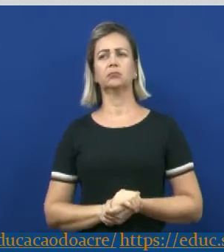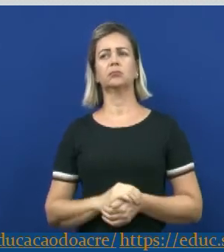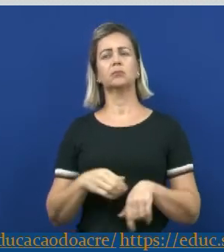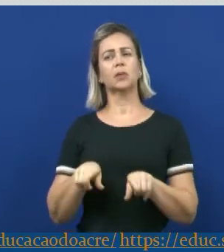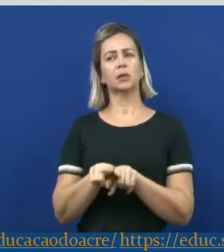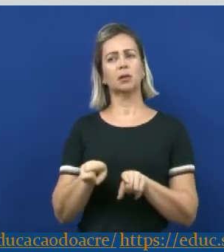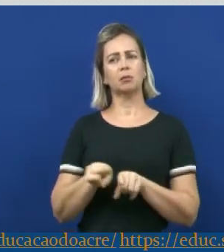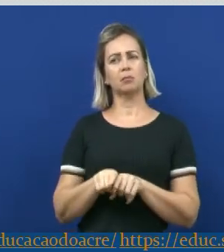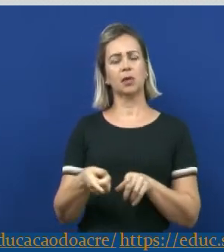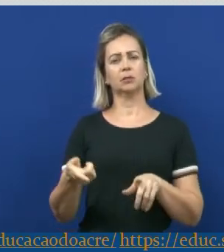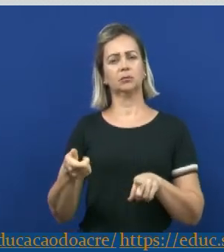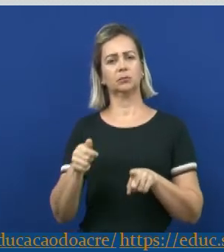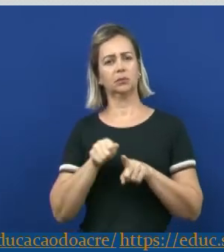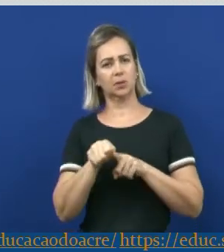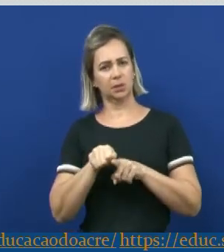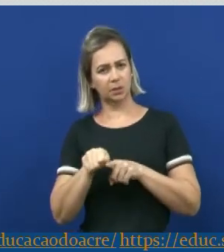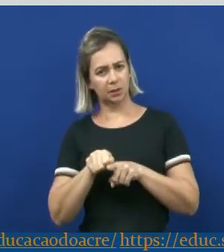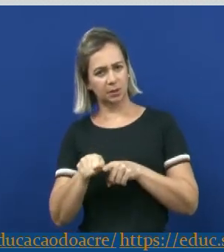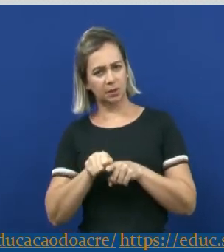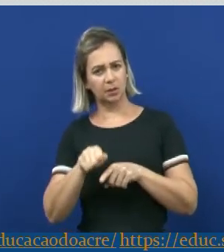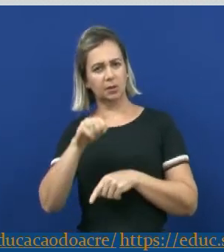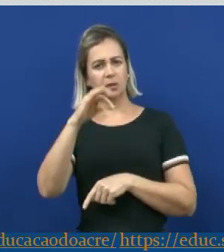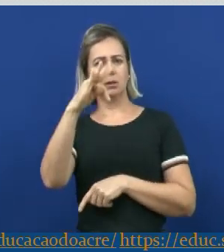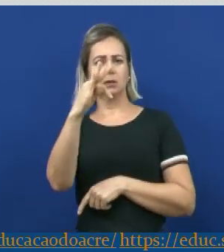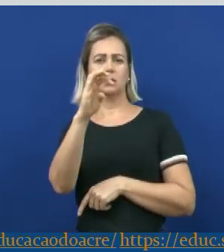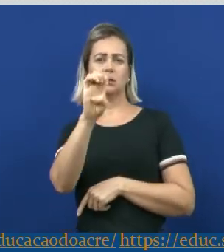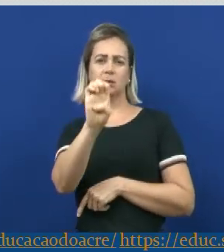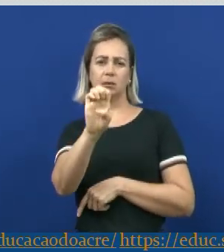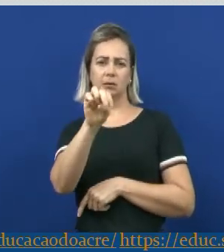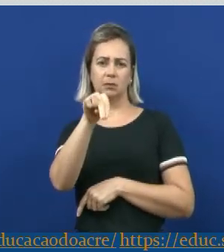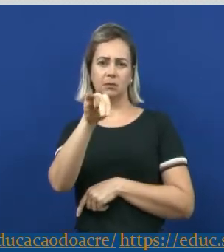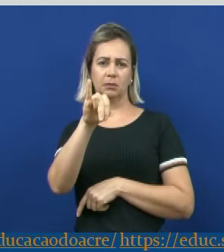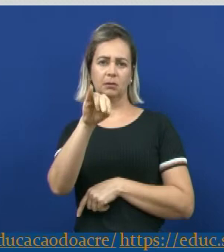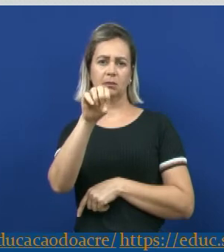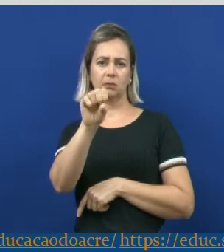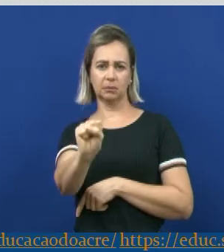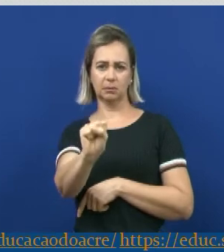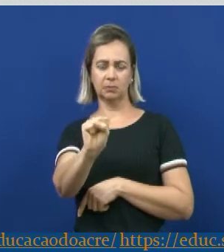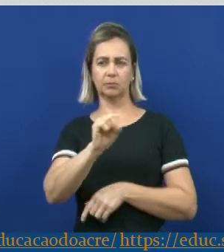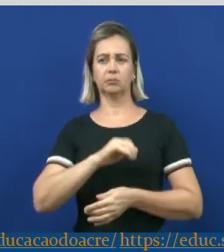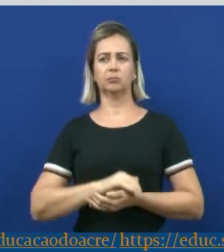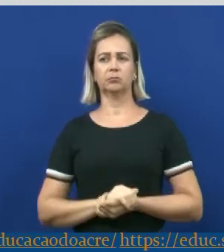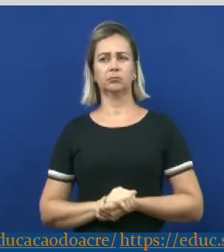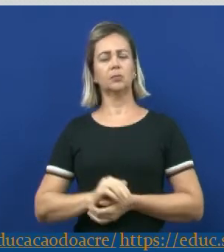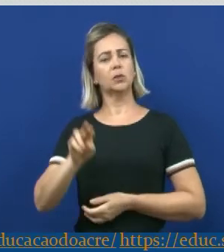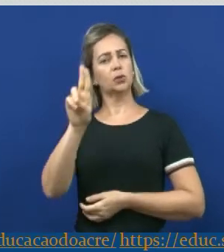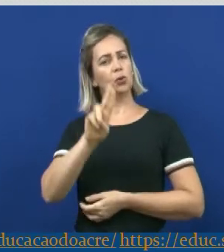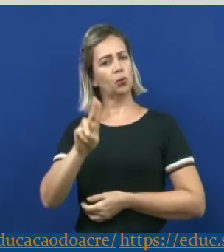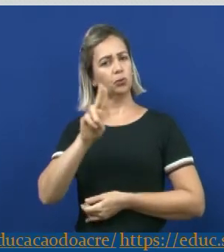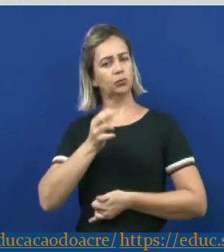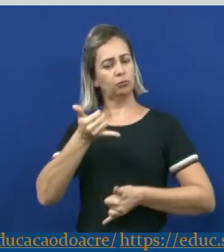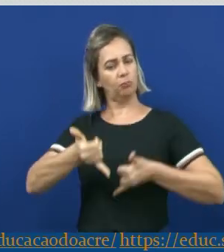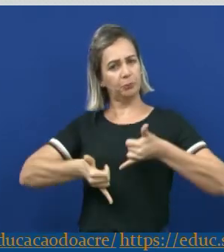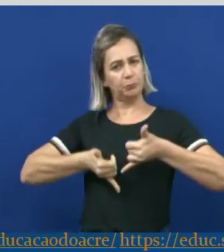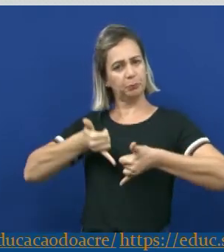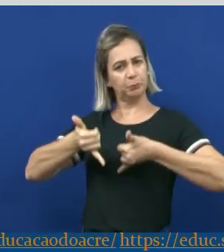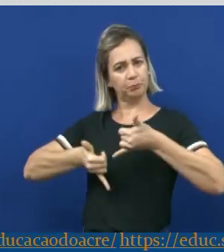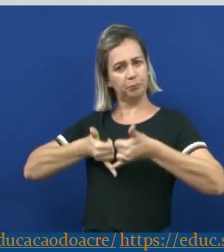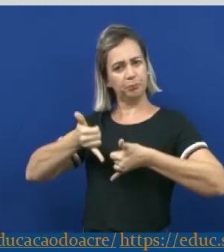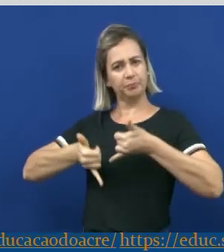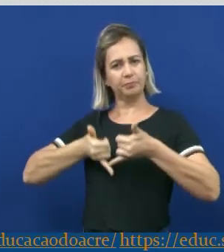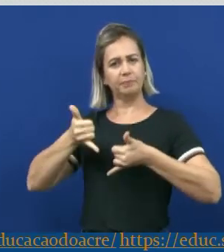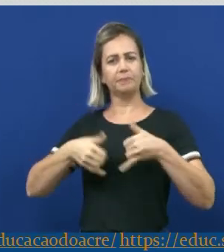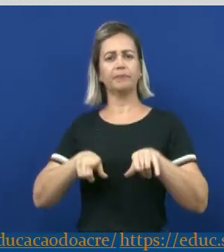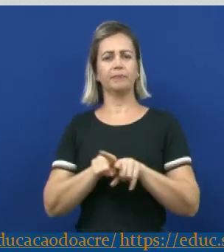sapatilhas, ó, as sapatilhas se referem aos tênis, certo? Lleva umas sapatilhas. Lleva uns sapatos de tacón, são os sapatos